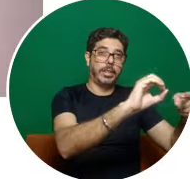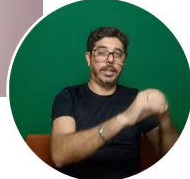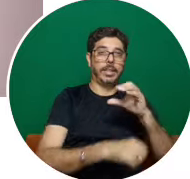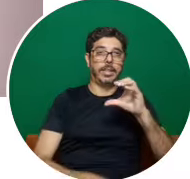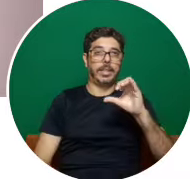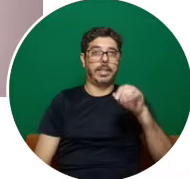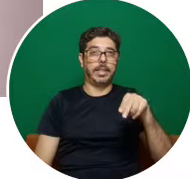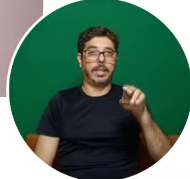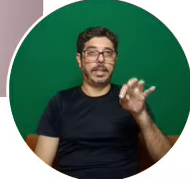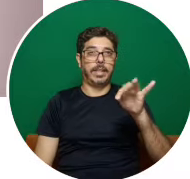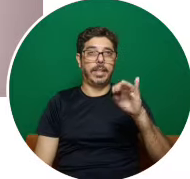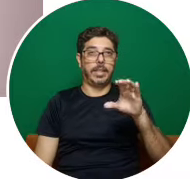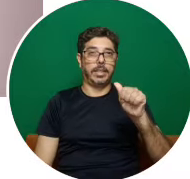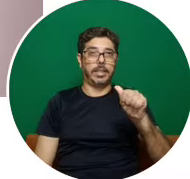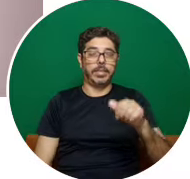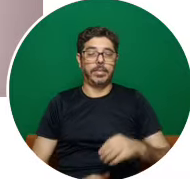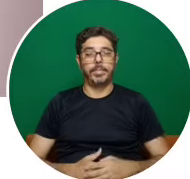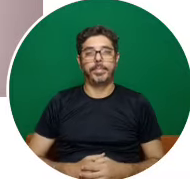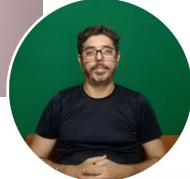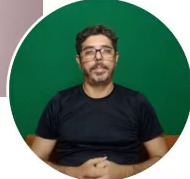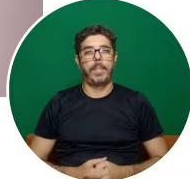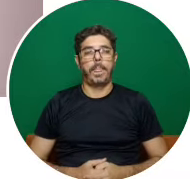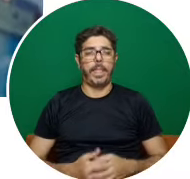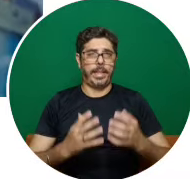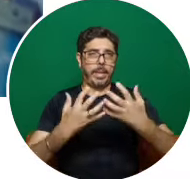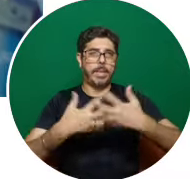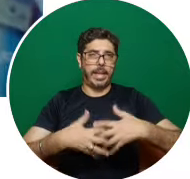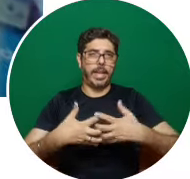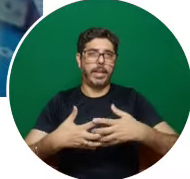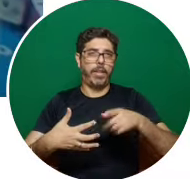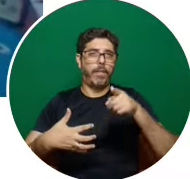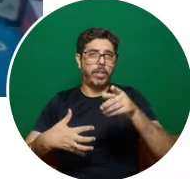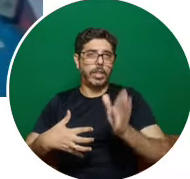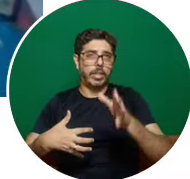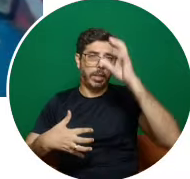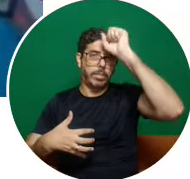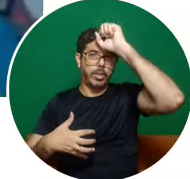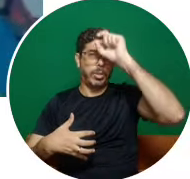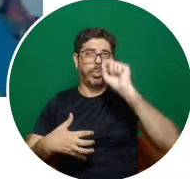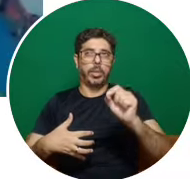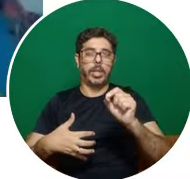ser convertida gradualmente em energia cinética.